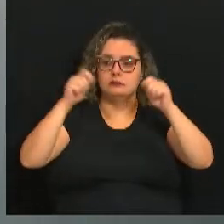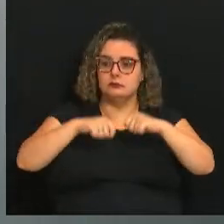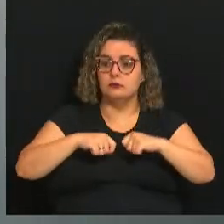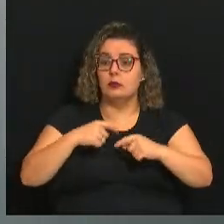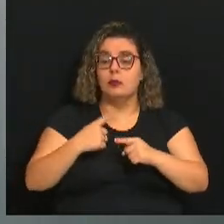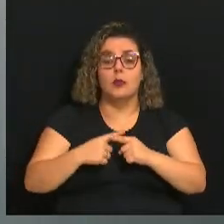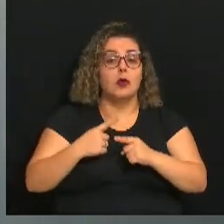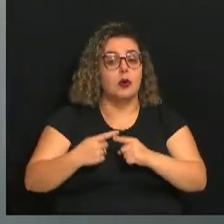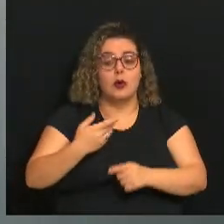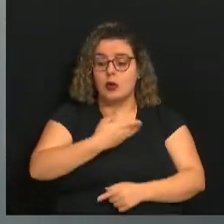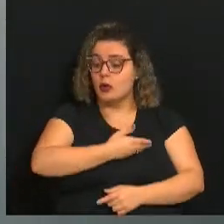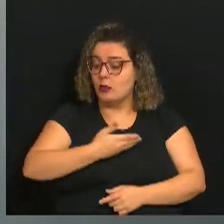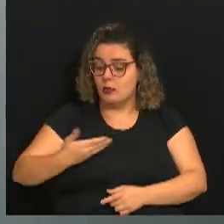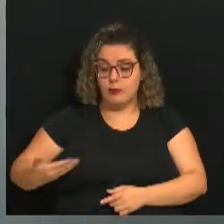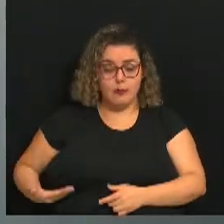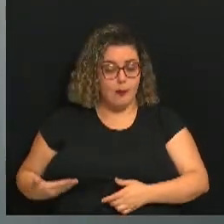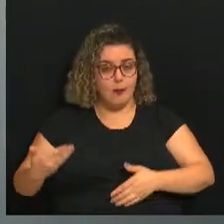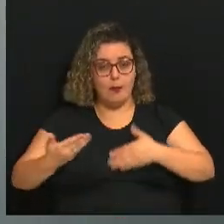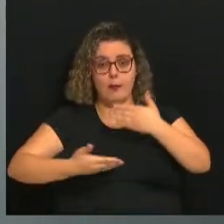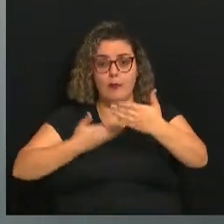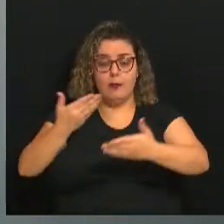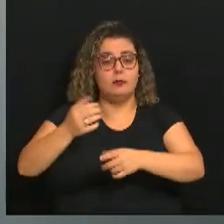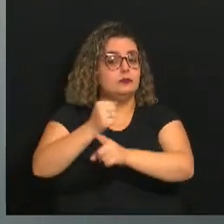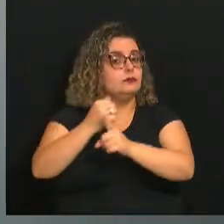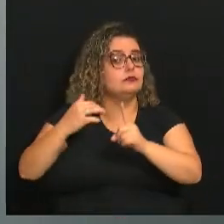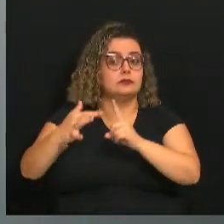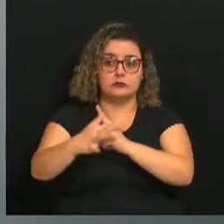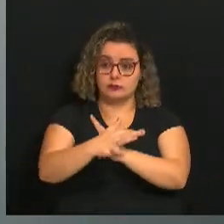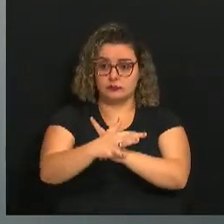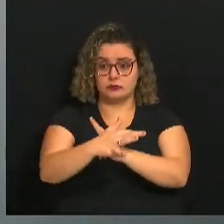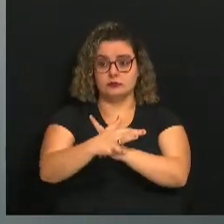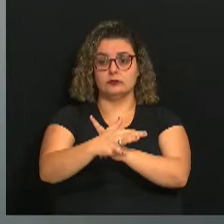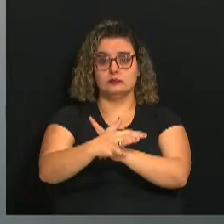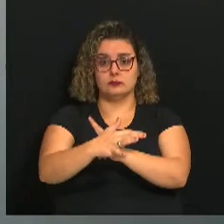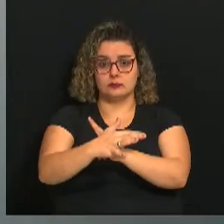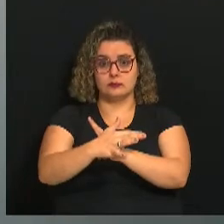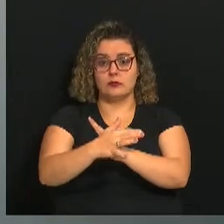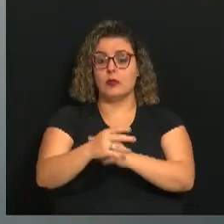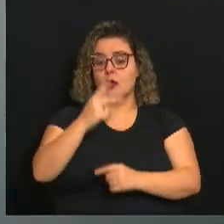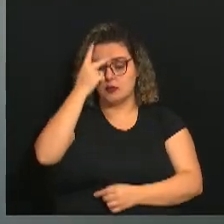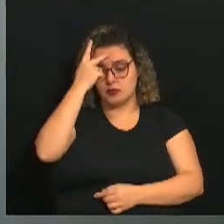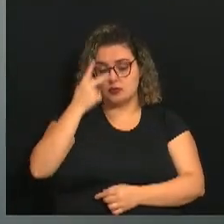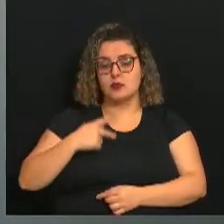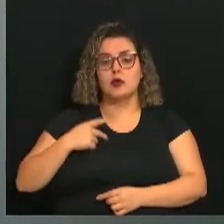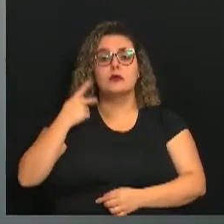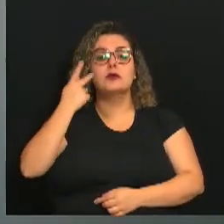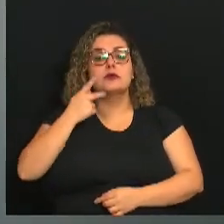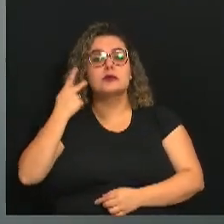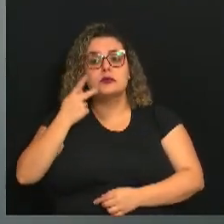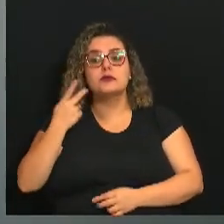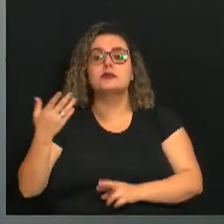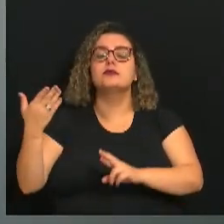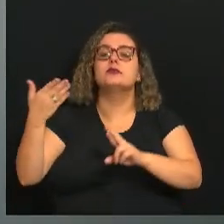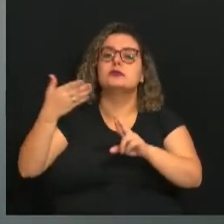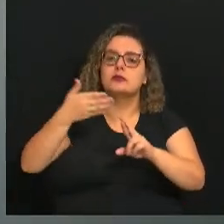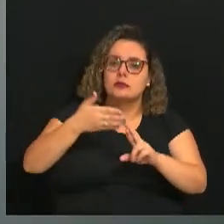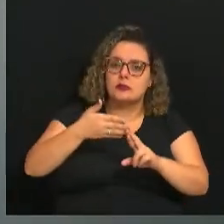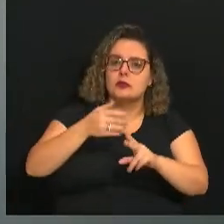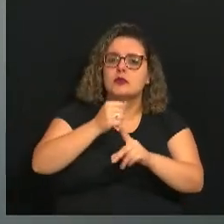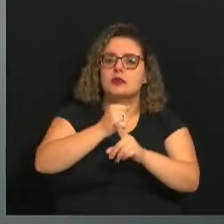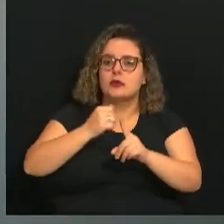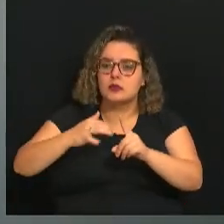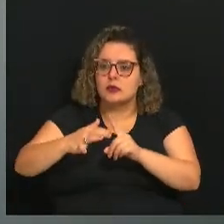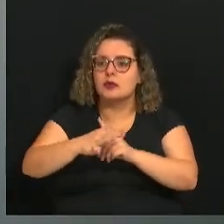serviço prestado para a sociedade. Então, os próprios vereadores aí, que são representantes da sociedade, tiveram